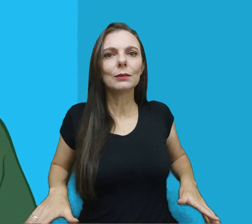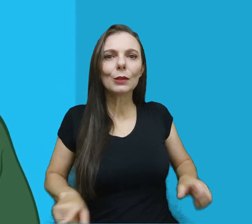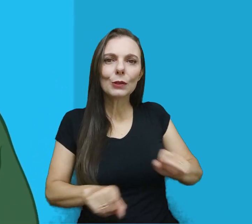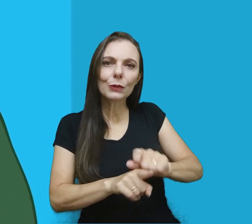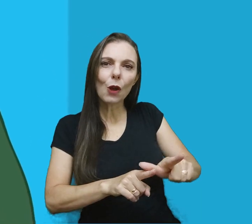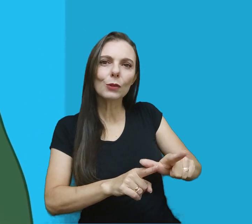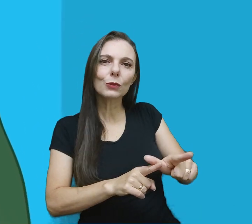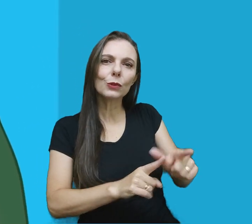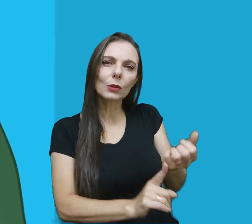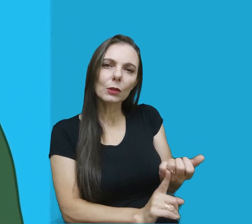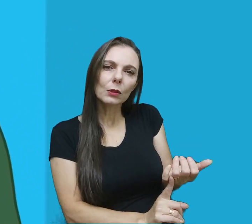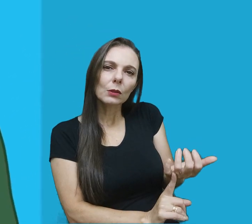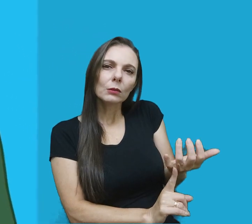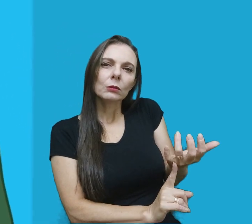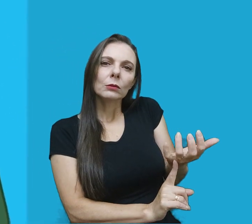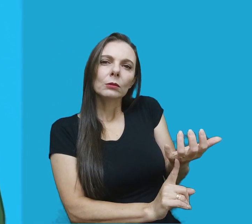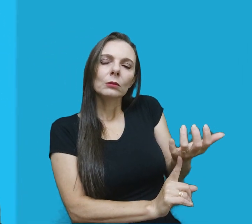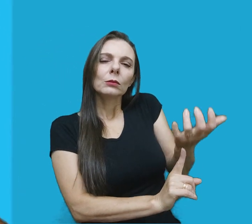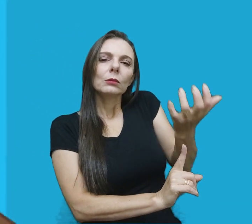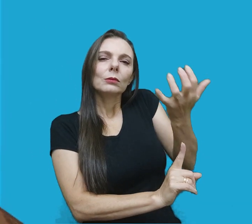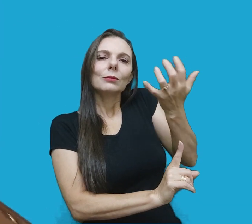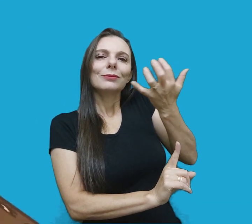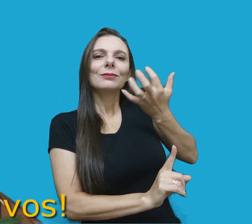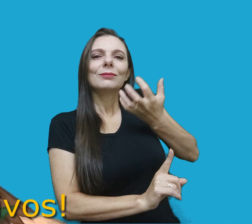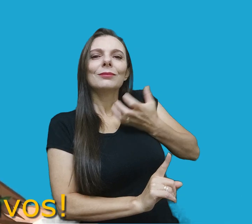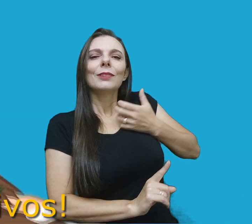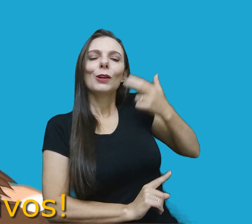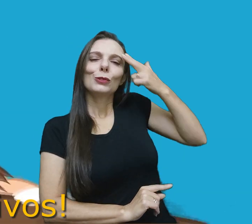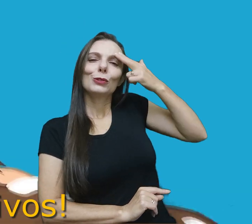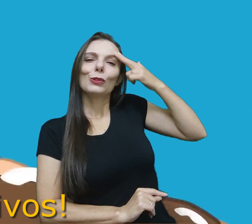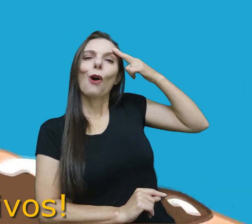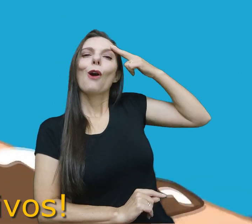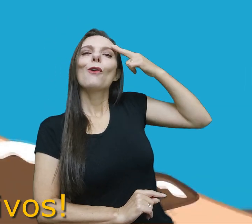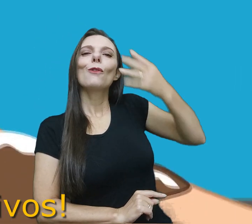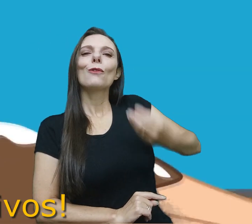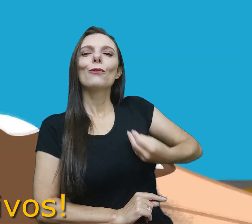redor. Os fósforos que com suas chamas